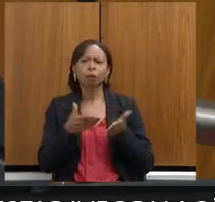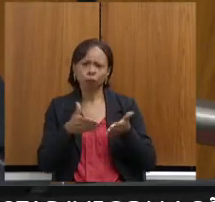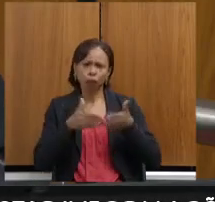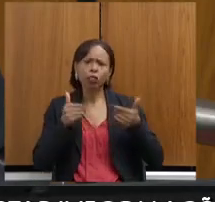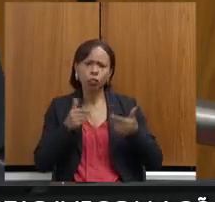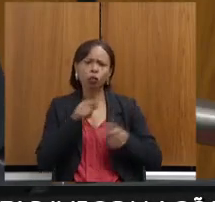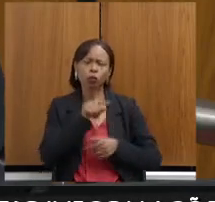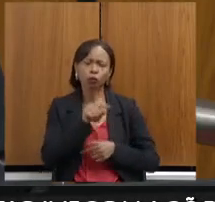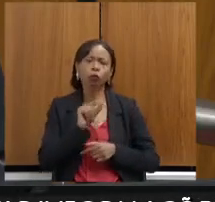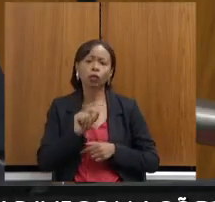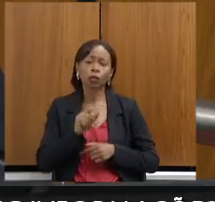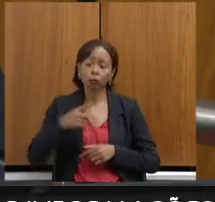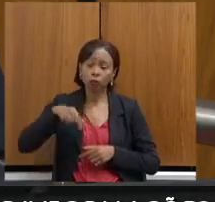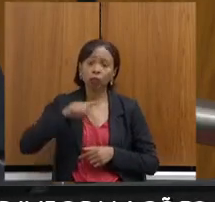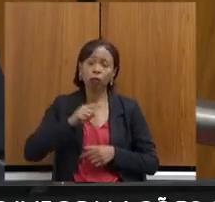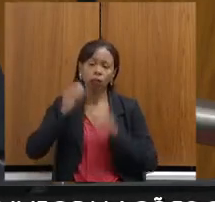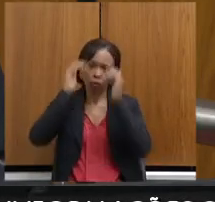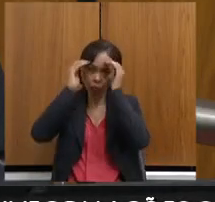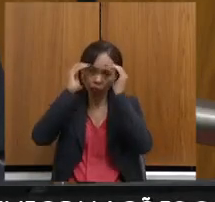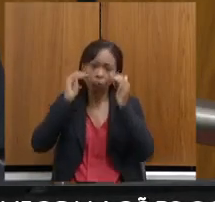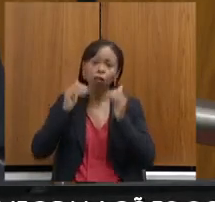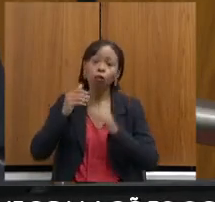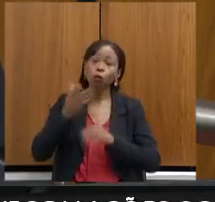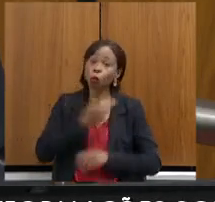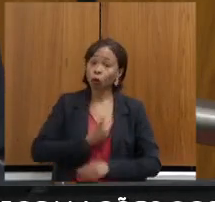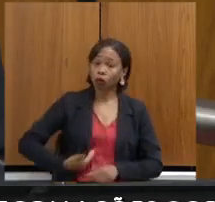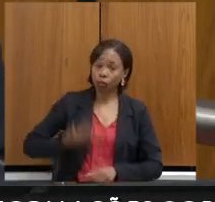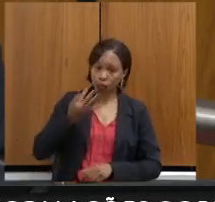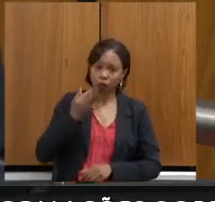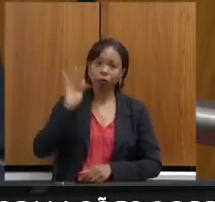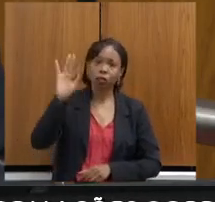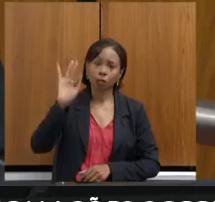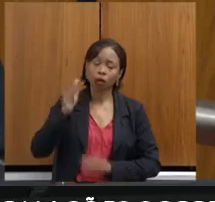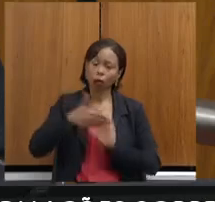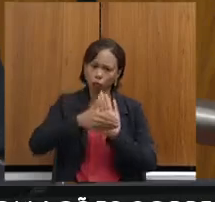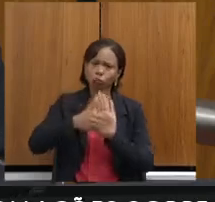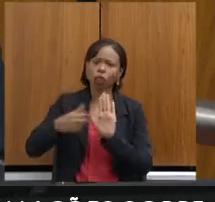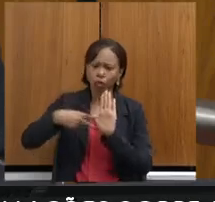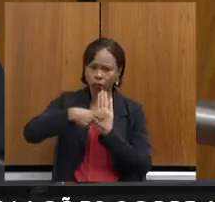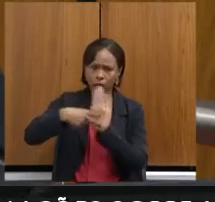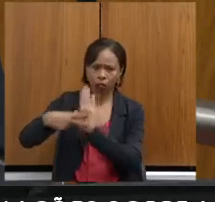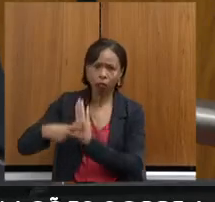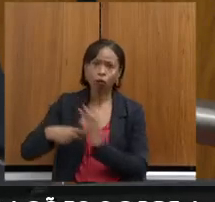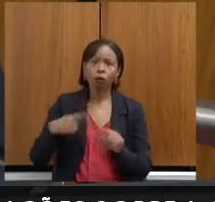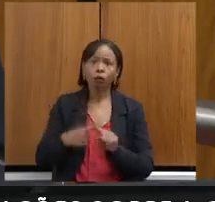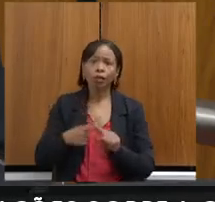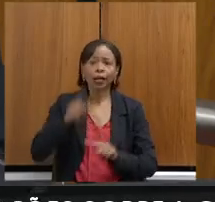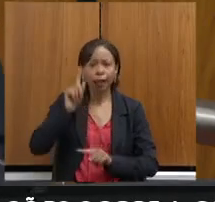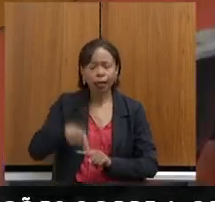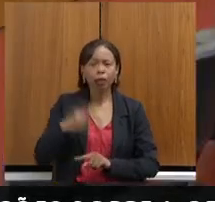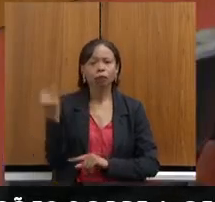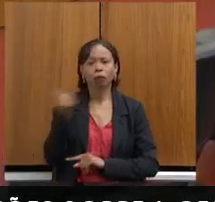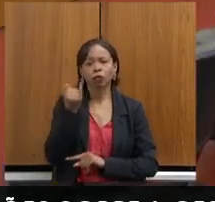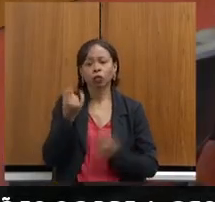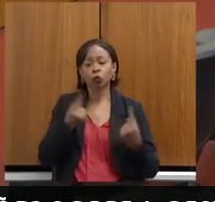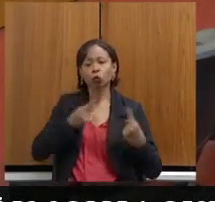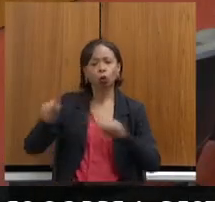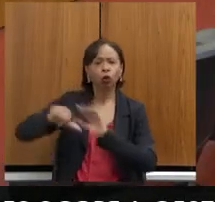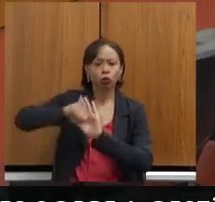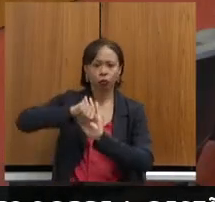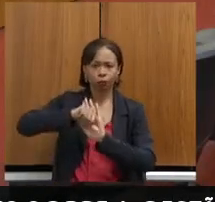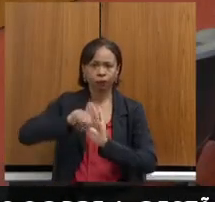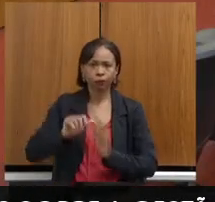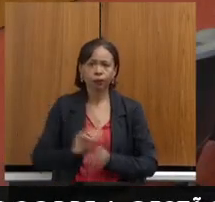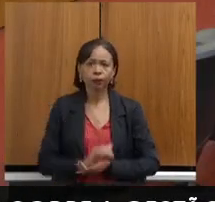porque a gente possa seguir essa recomendação do governo federal que eu acho que é mais uma ferramenta importante do combate ao Crime